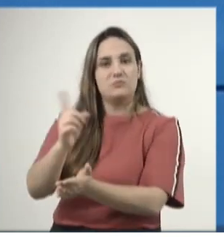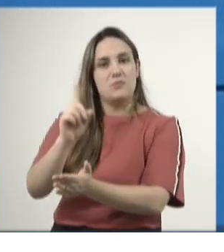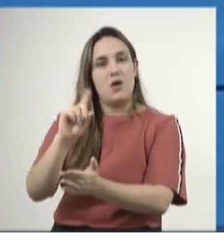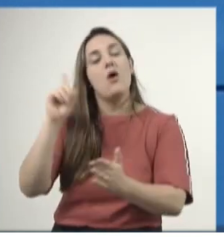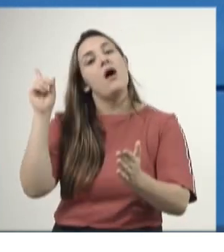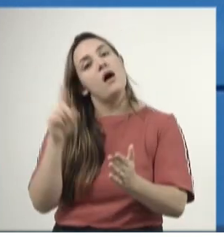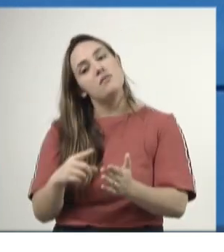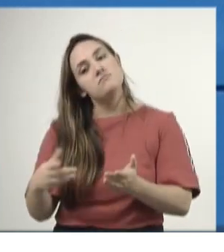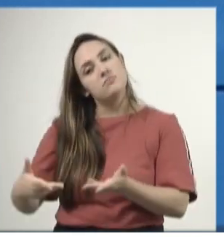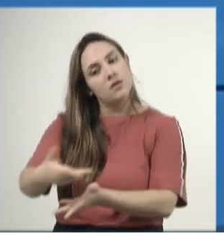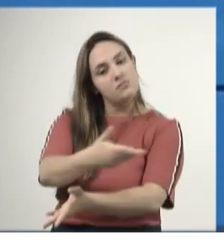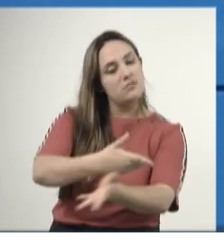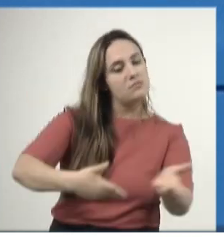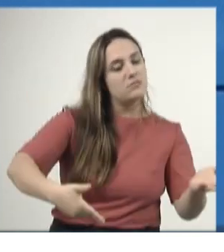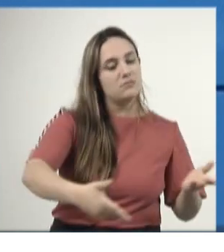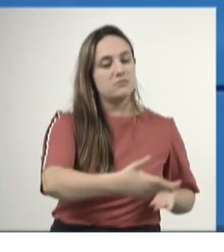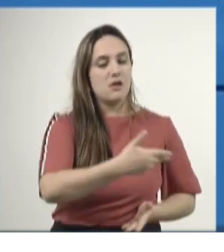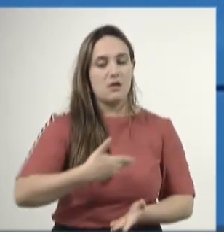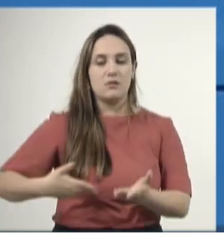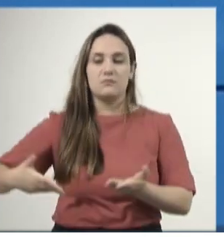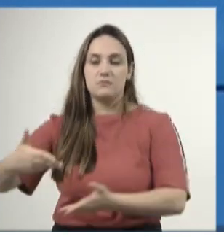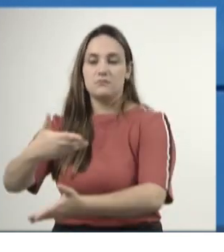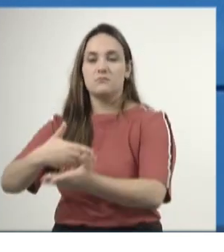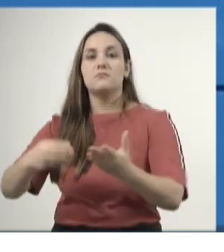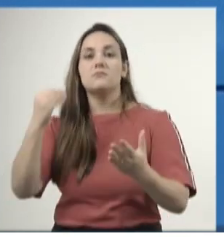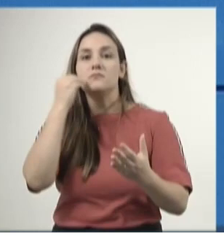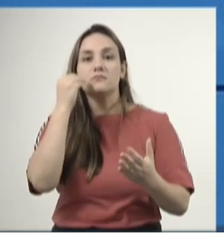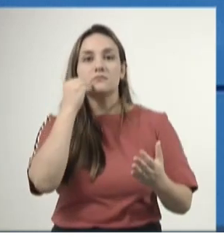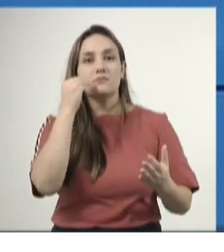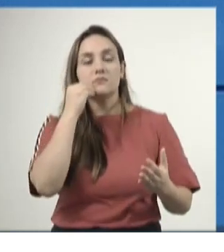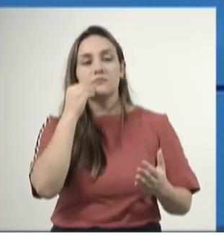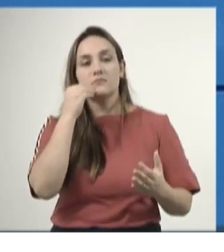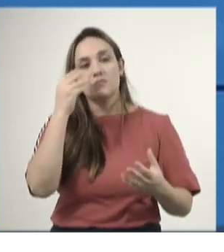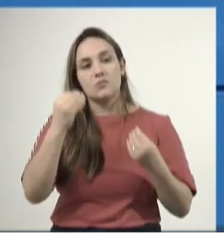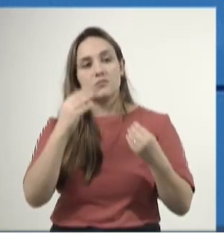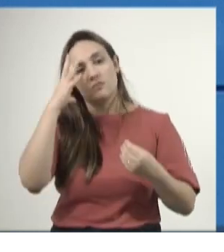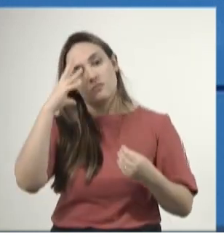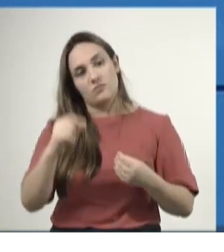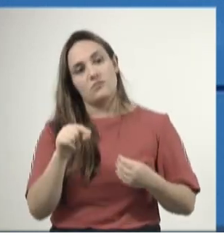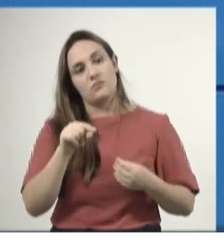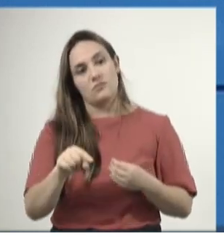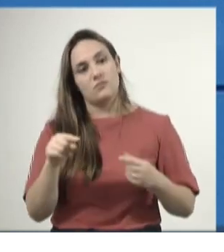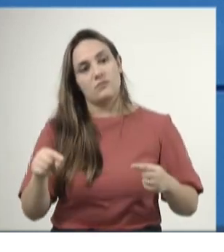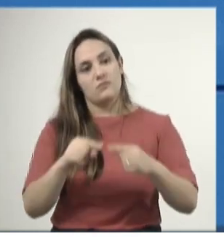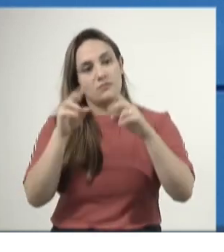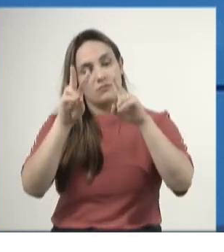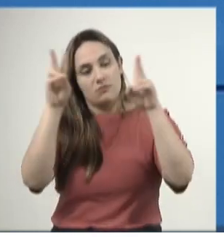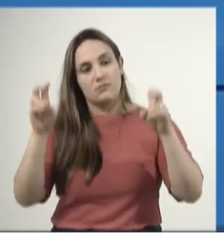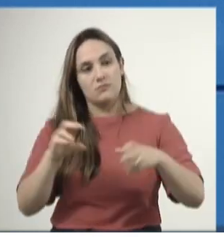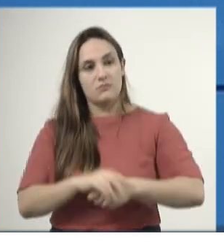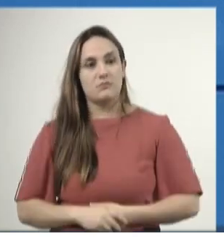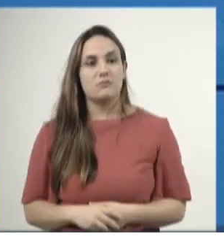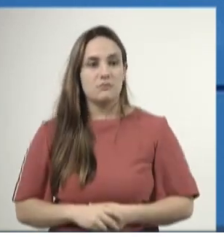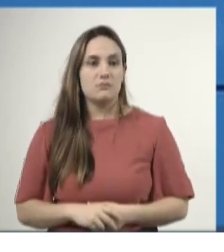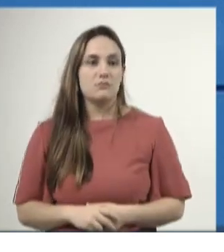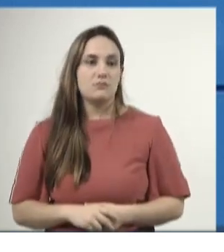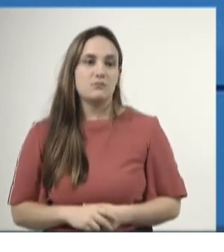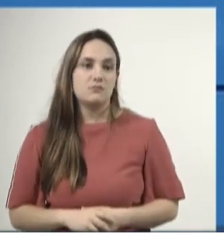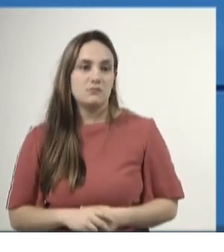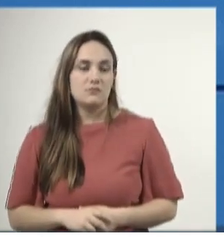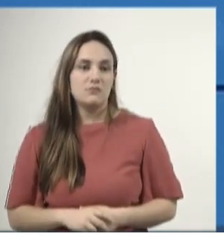de compartilhamento, para que possamos encontrar soluções adequadas a isso.